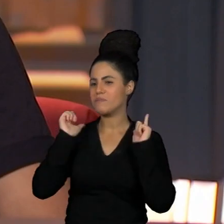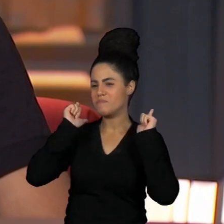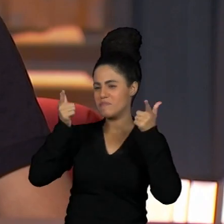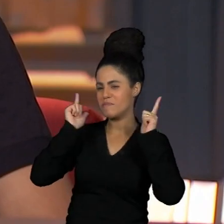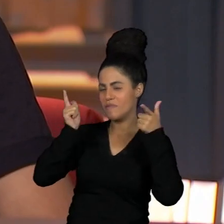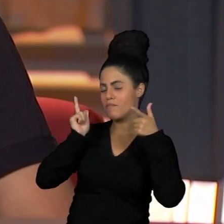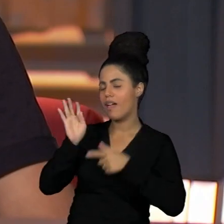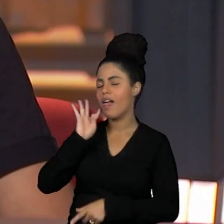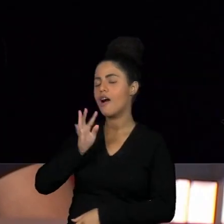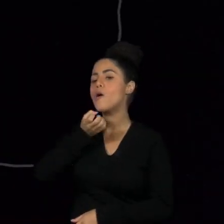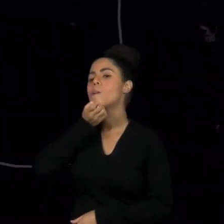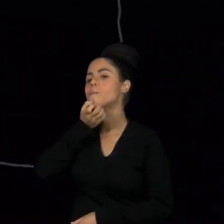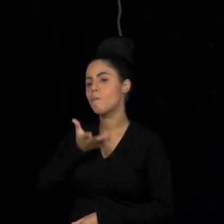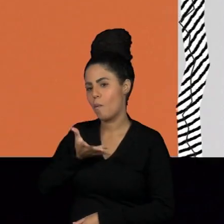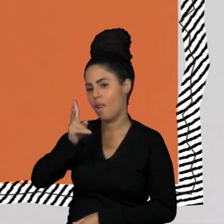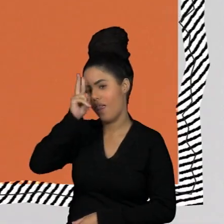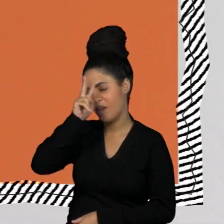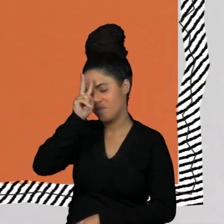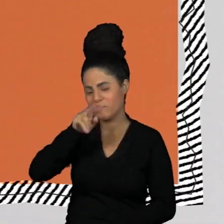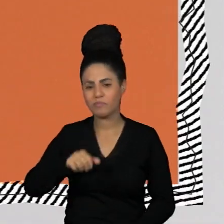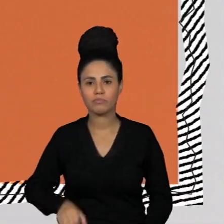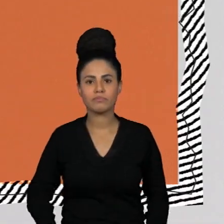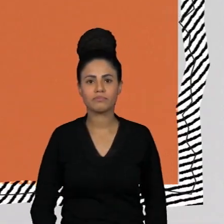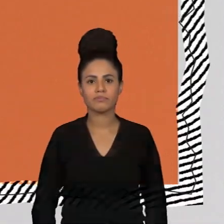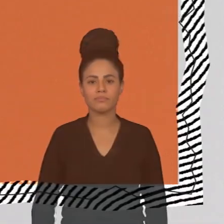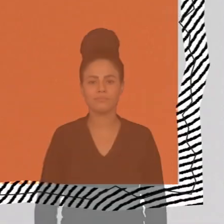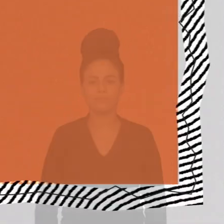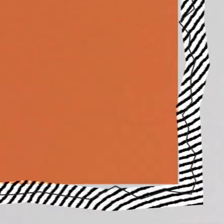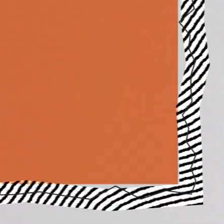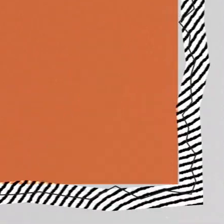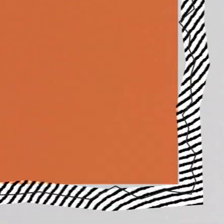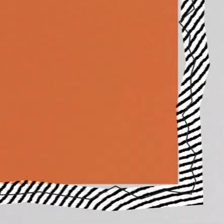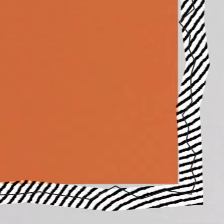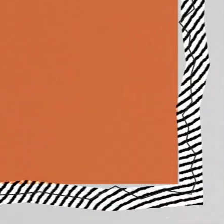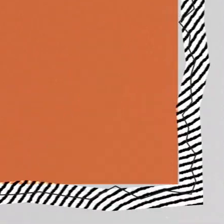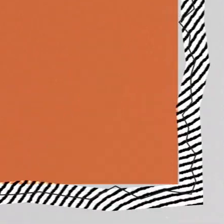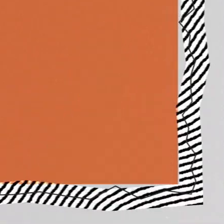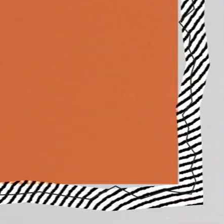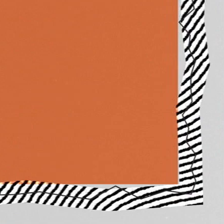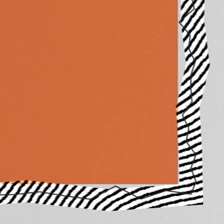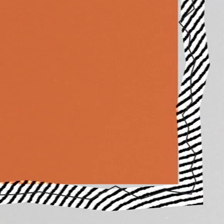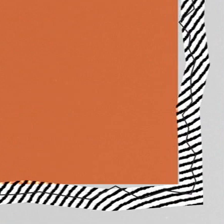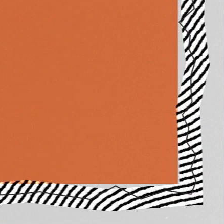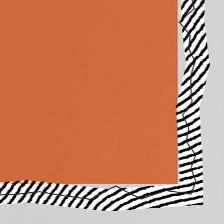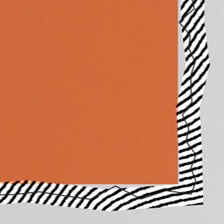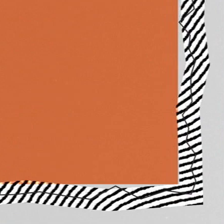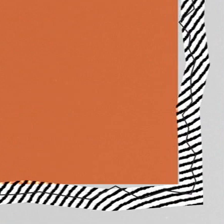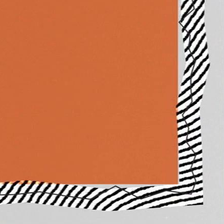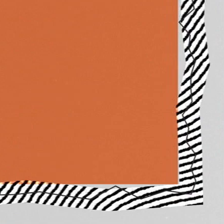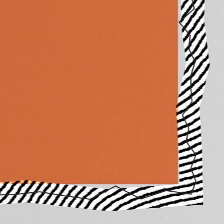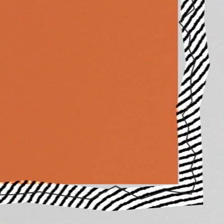foi muito boa, assim. Eu lhe dei 20 mil reais pra pagar 300, você tem que me voltar.